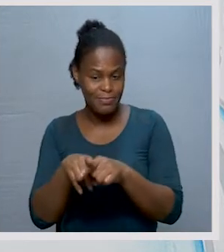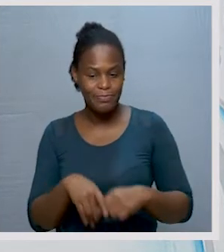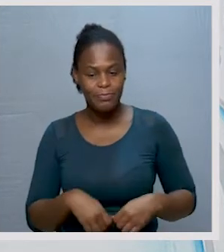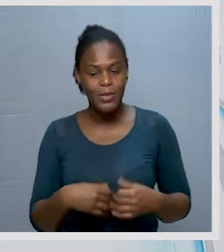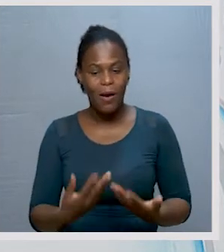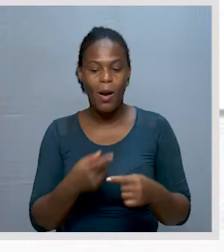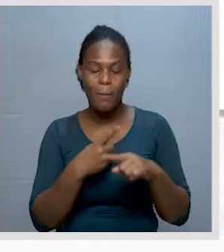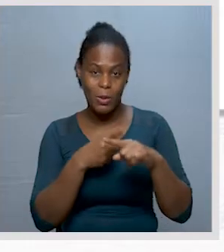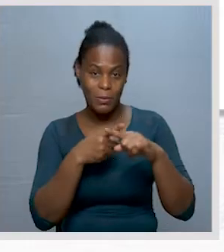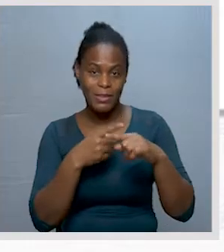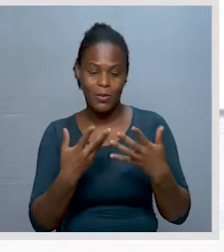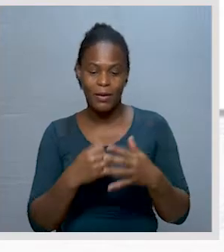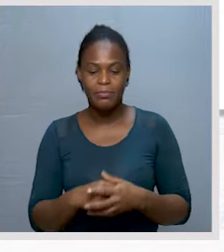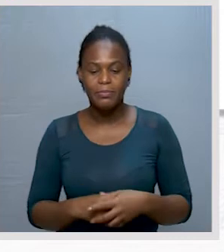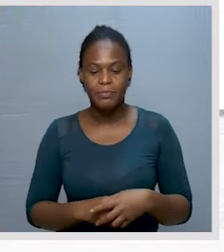E a multiplicação,